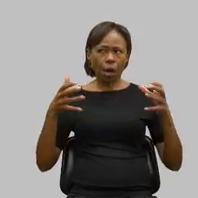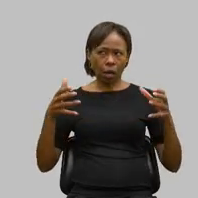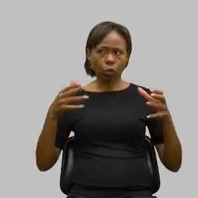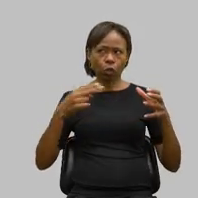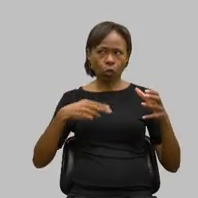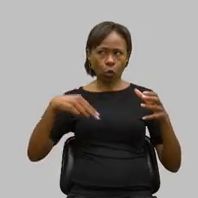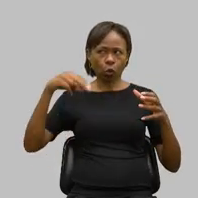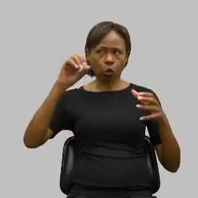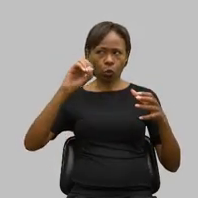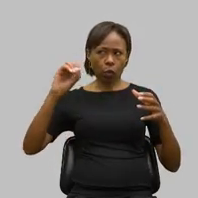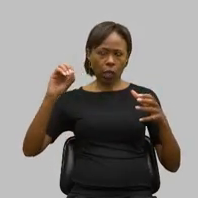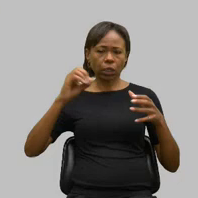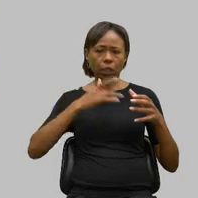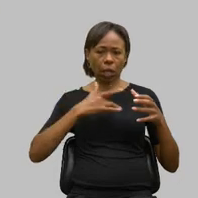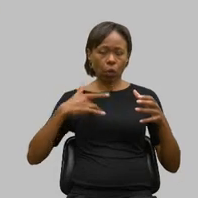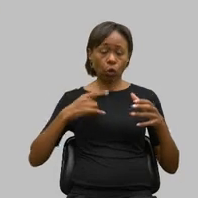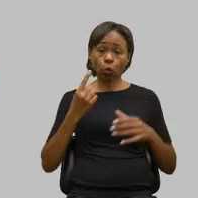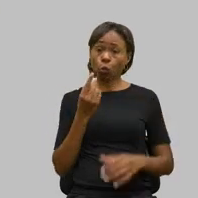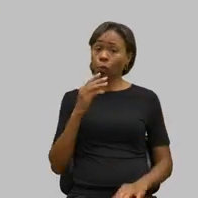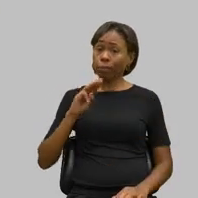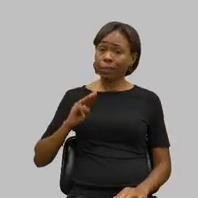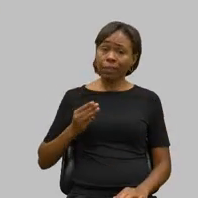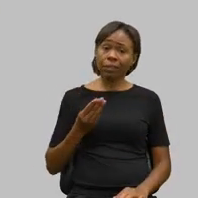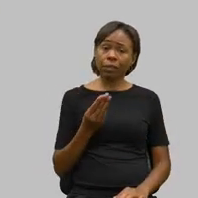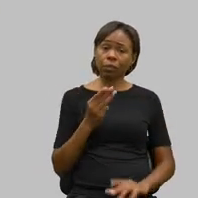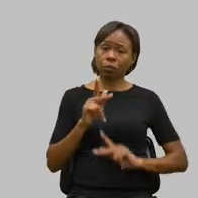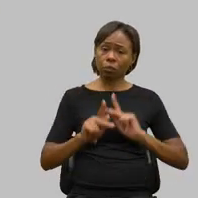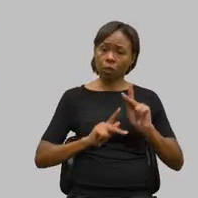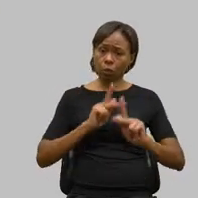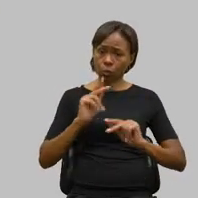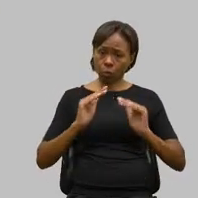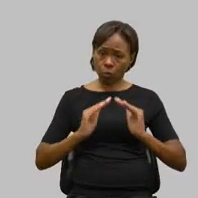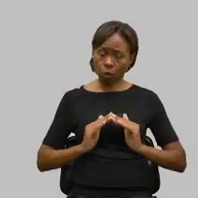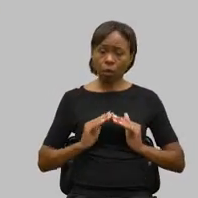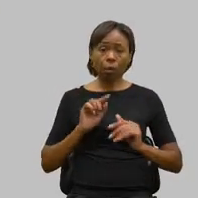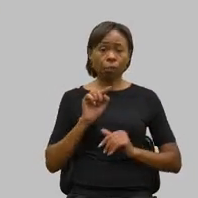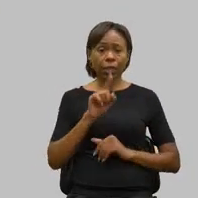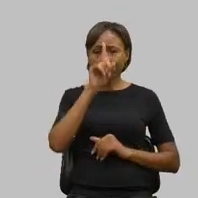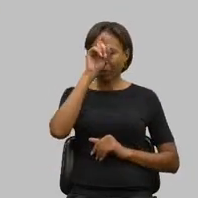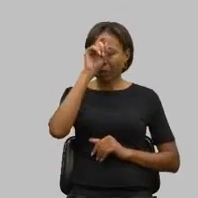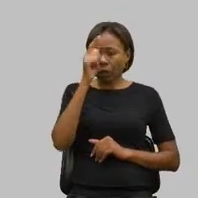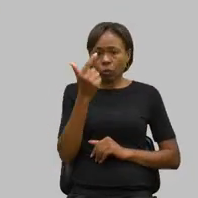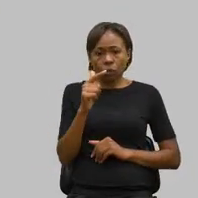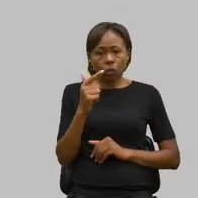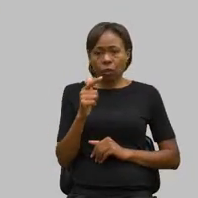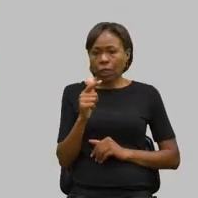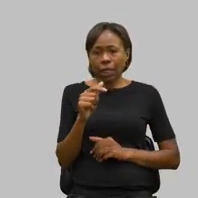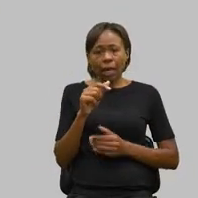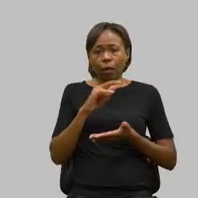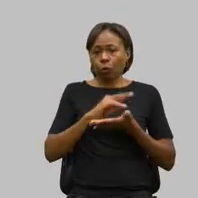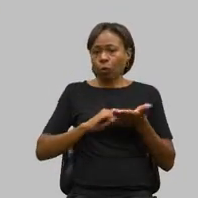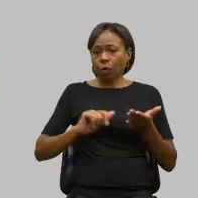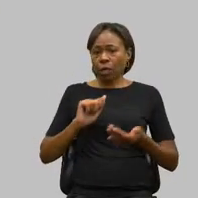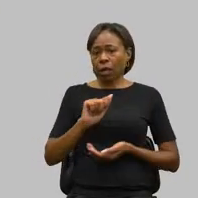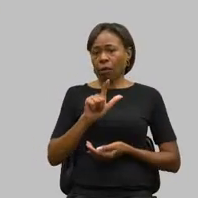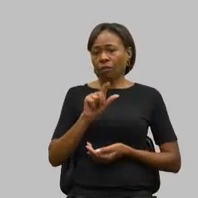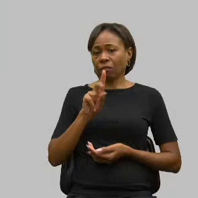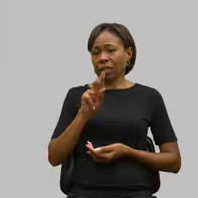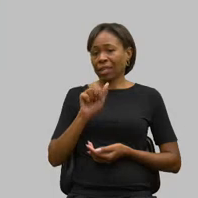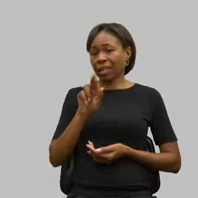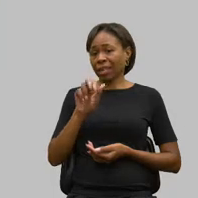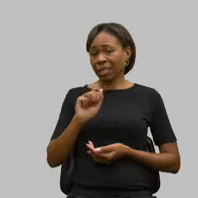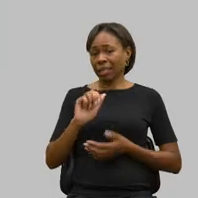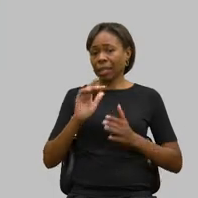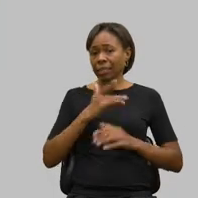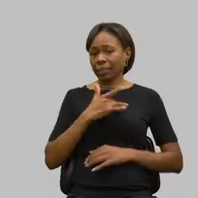ali mais de um milhão de habitantes, e que esse hospital não tinha nem alvarado sanitário. E, secretário, dia 24 de